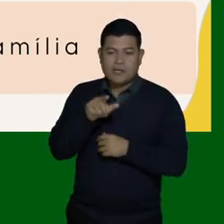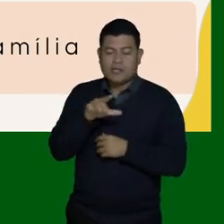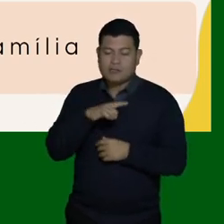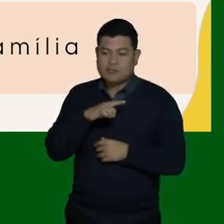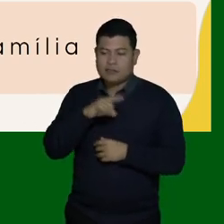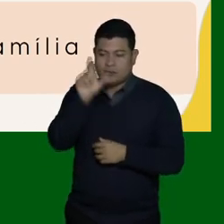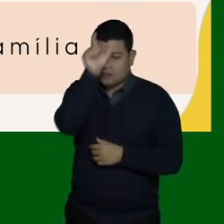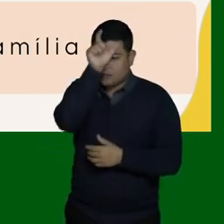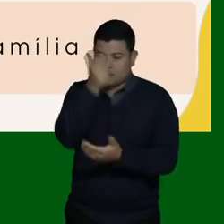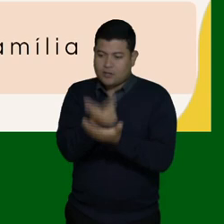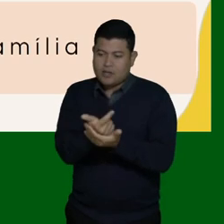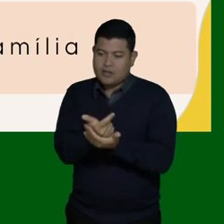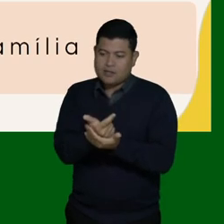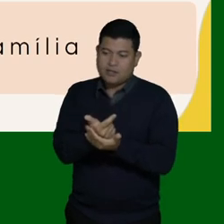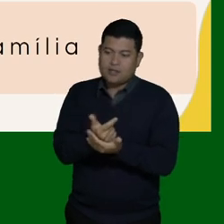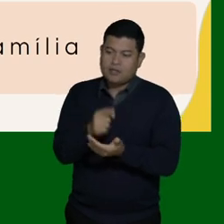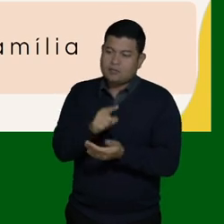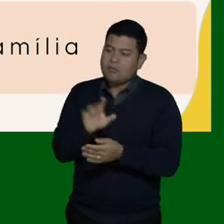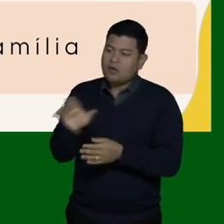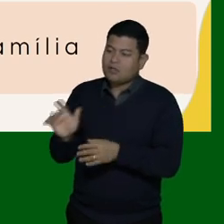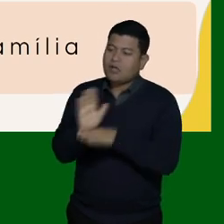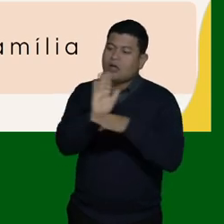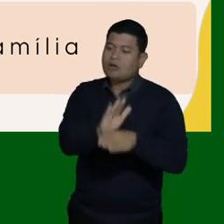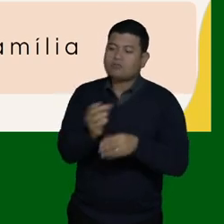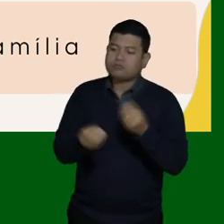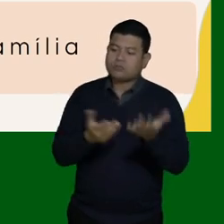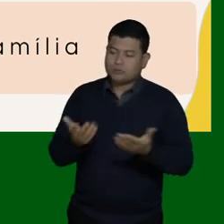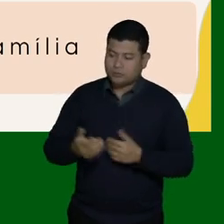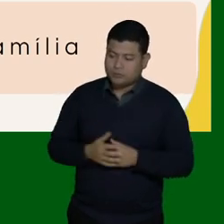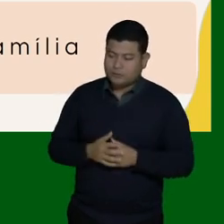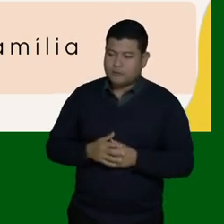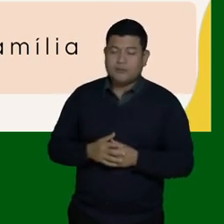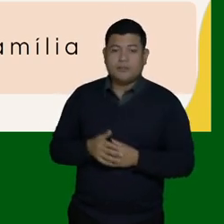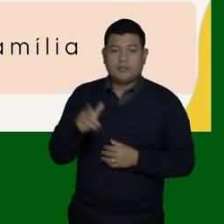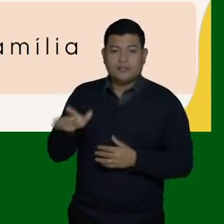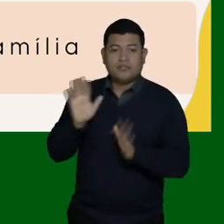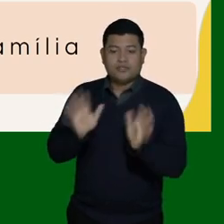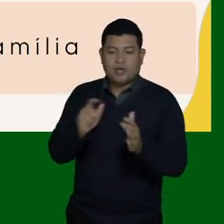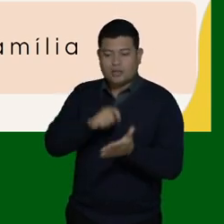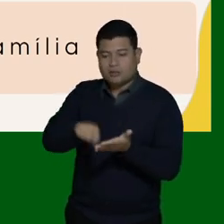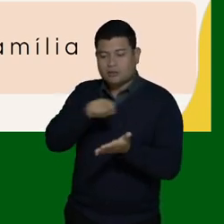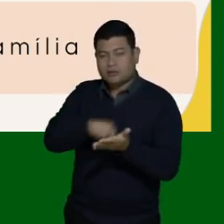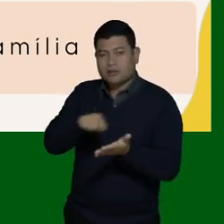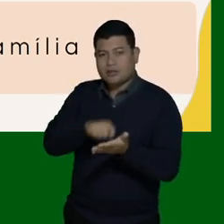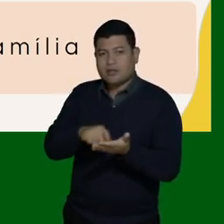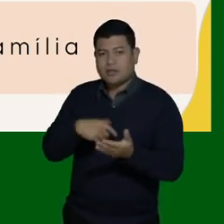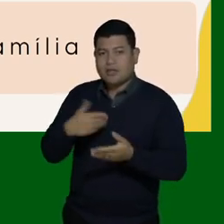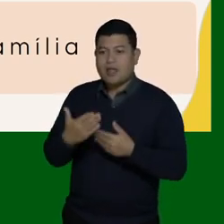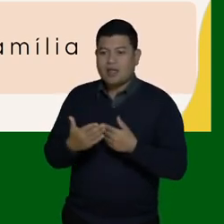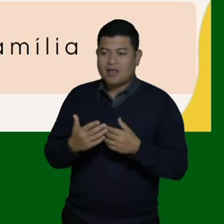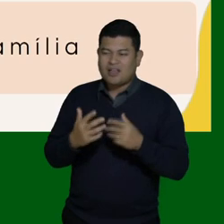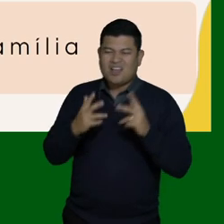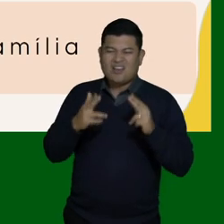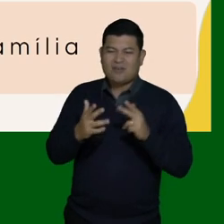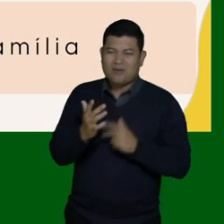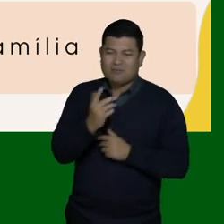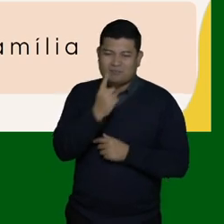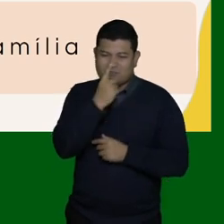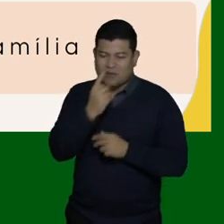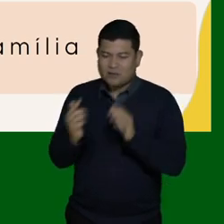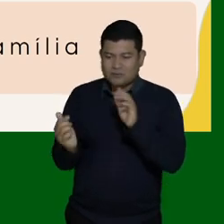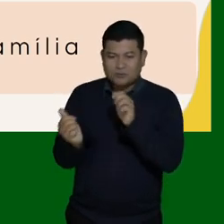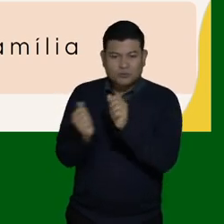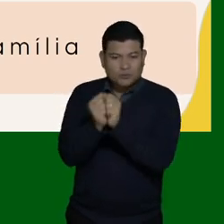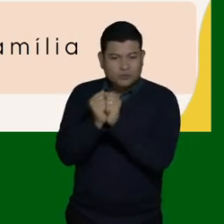município tá oferecendo para essa criança aí já vai no relatório se Torn algo mais próximo algo mais palpável